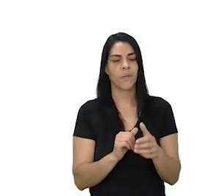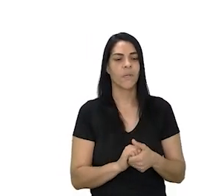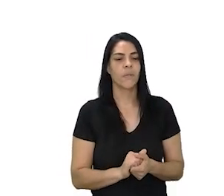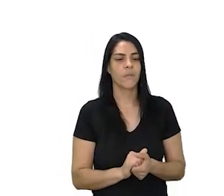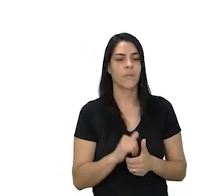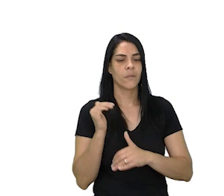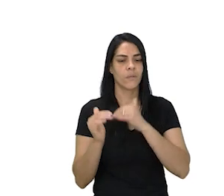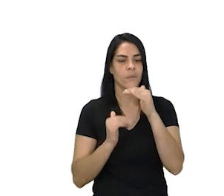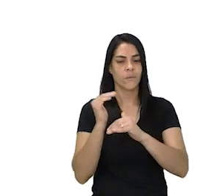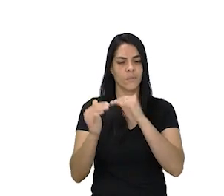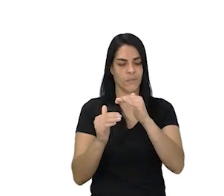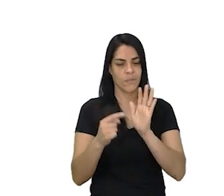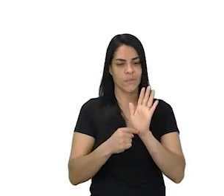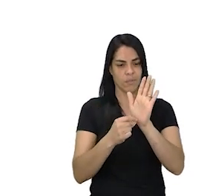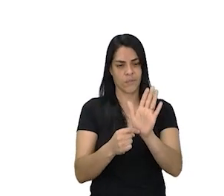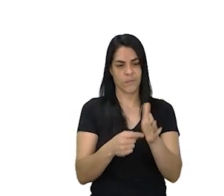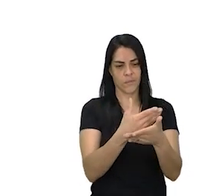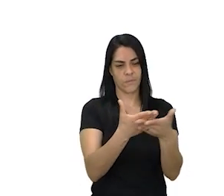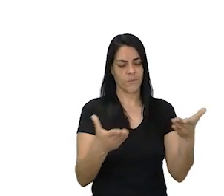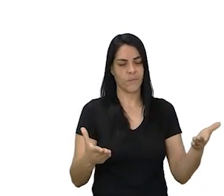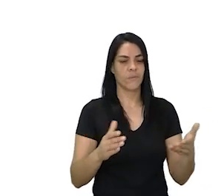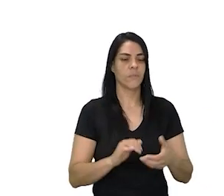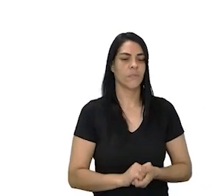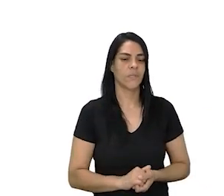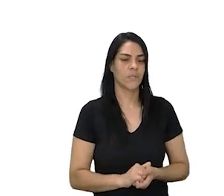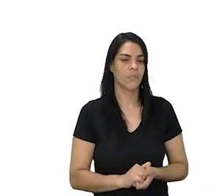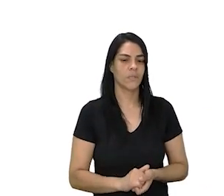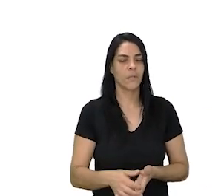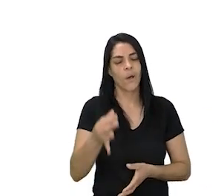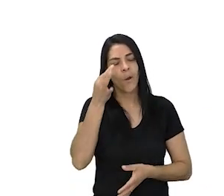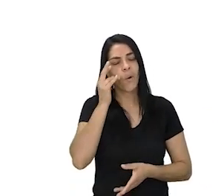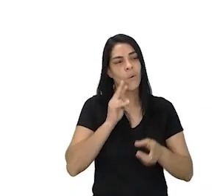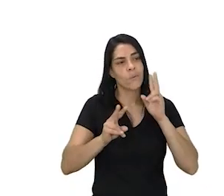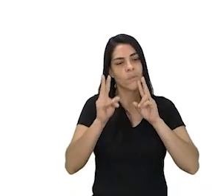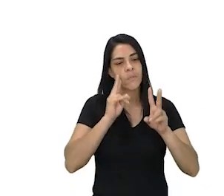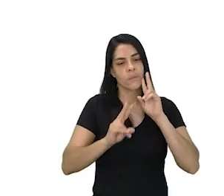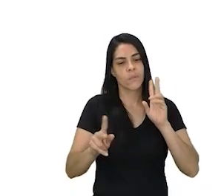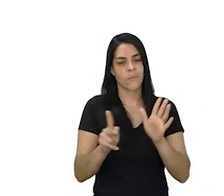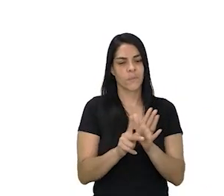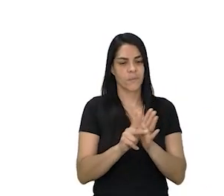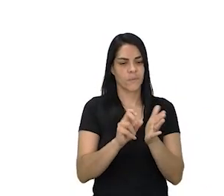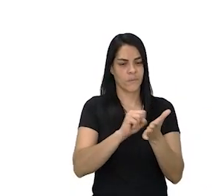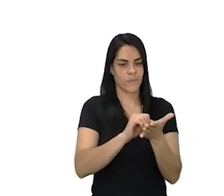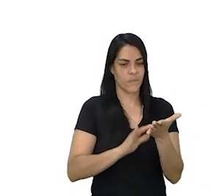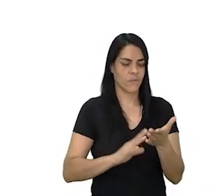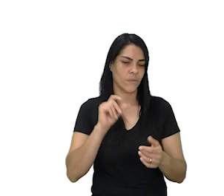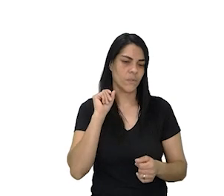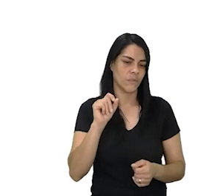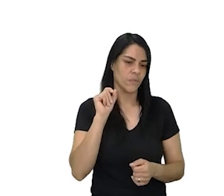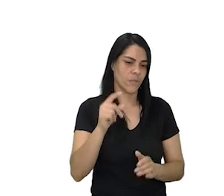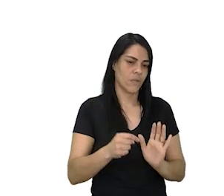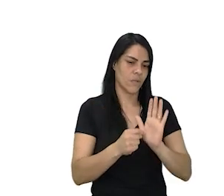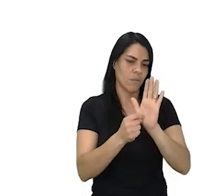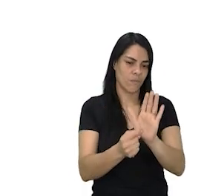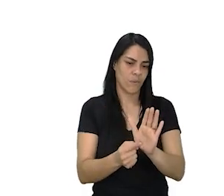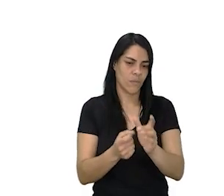que eu trouxe aqui para a gente poder olhar para essa atividade, ele traz alguns, que eu não coloquei